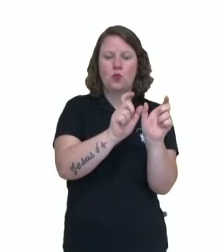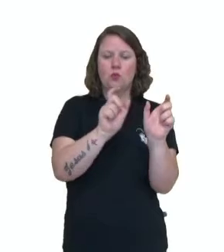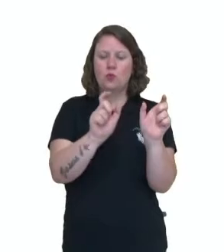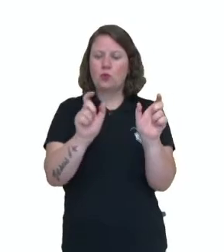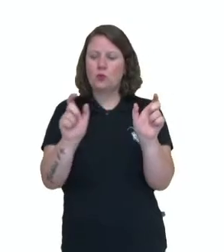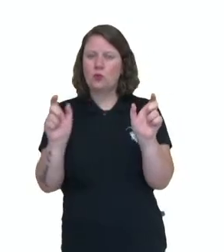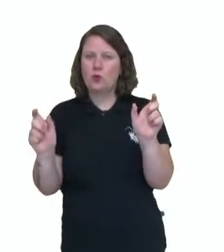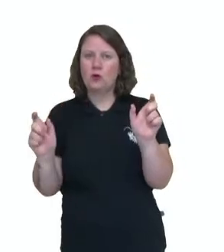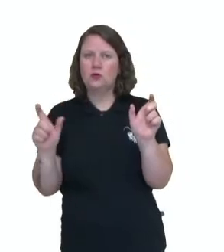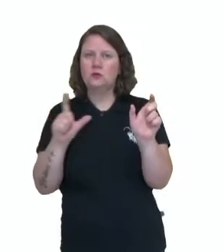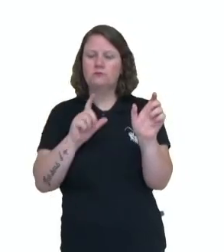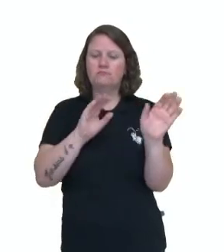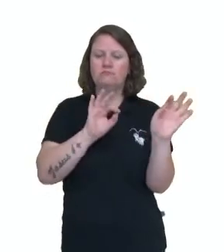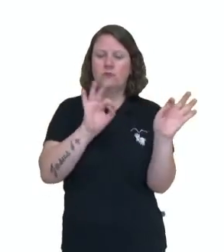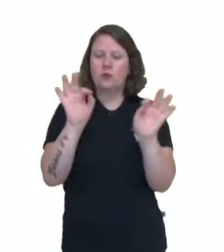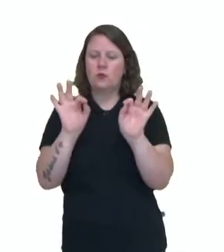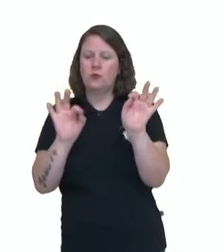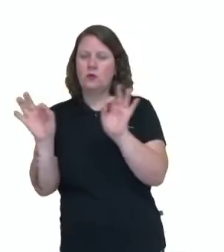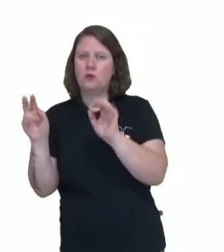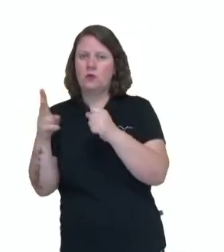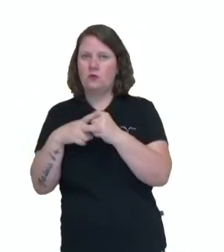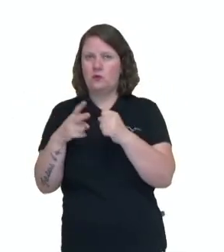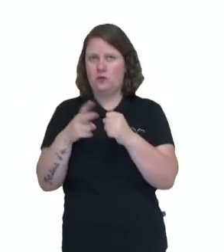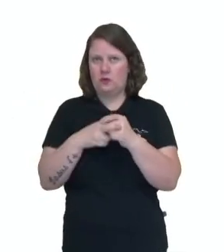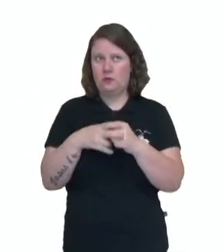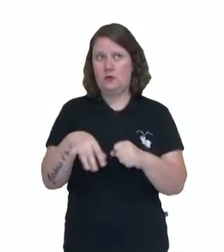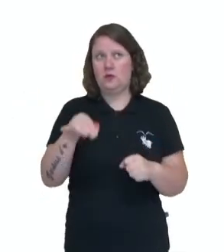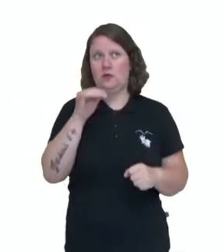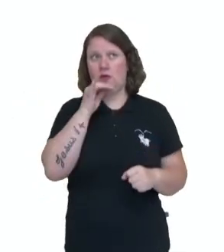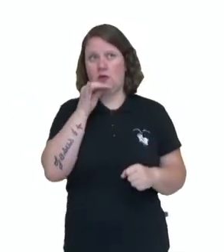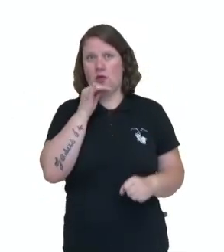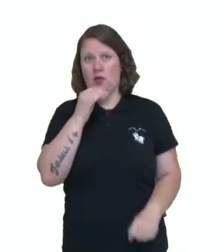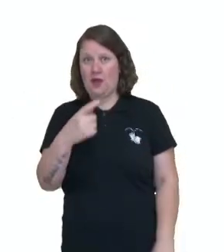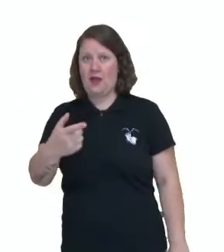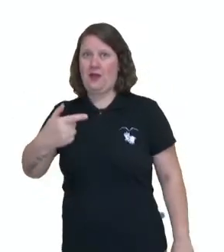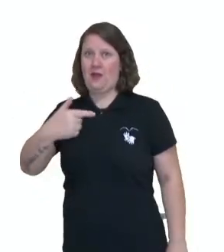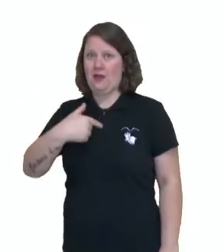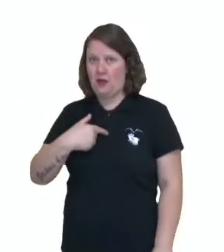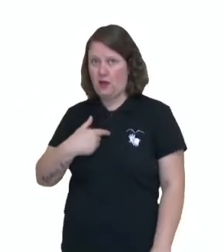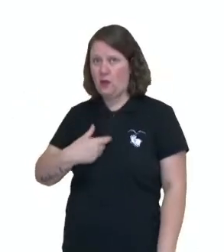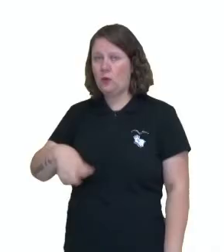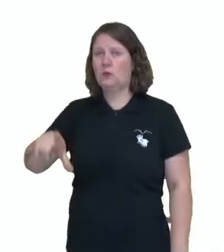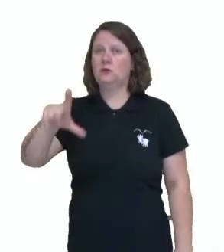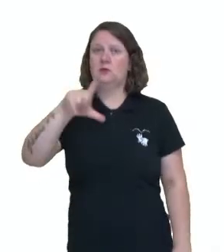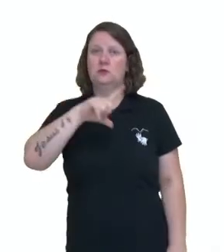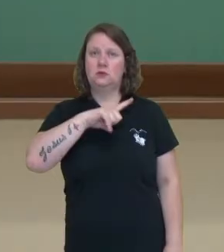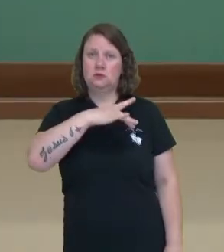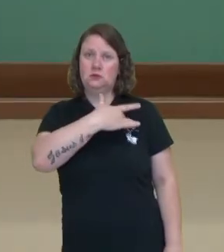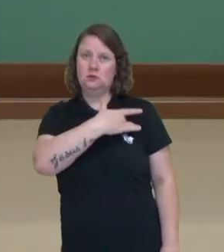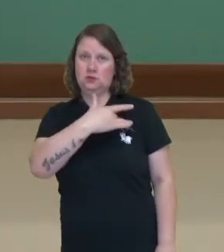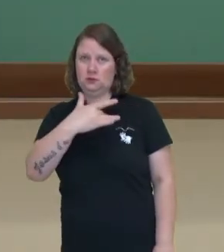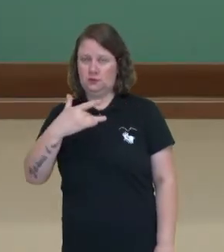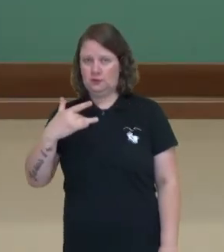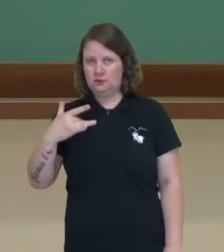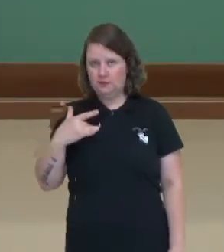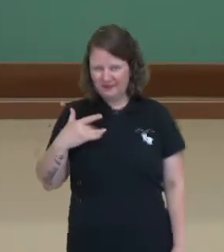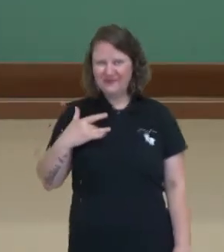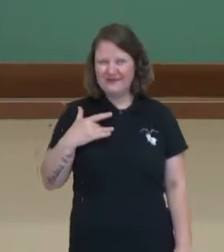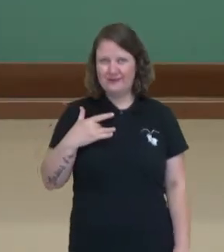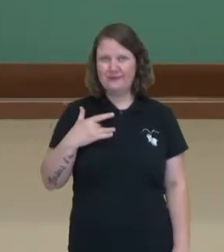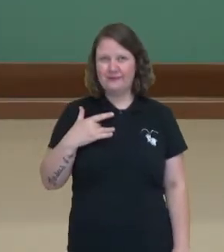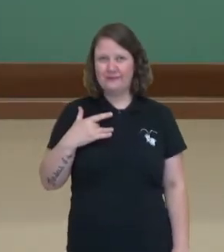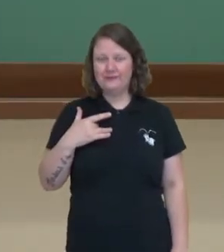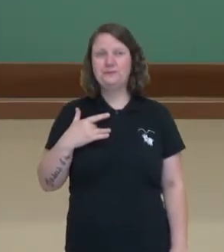um verbo ou locução verbal. Exemplo, eu tenho saúde. Veja só, eu tenho